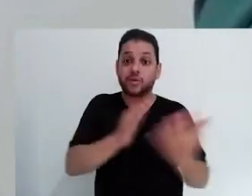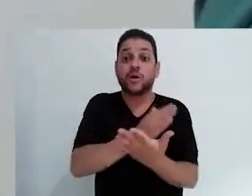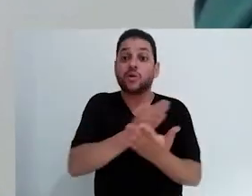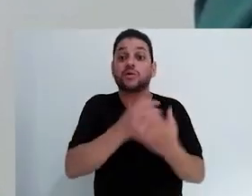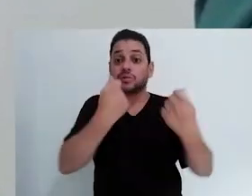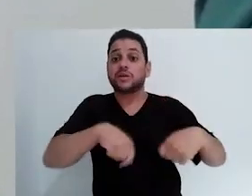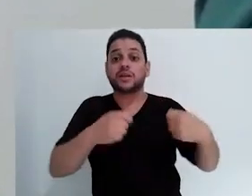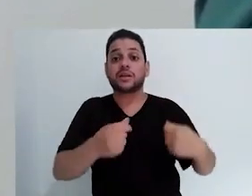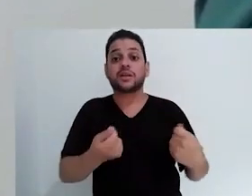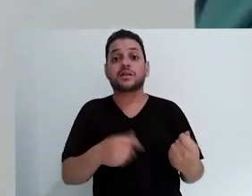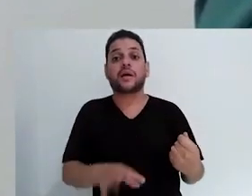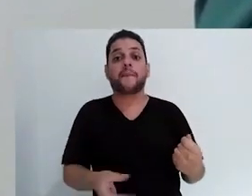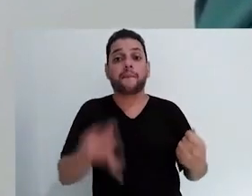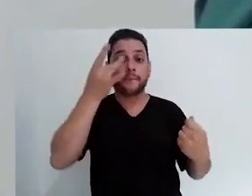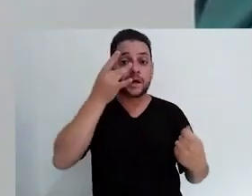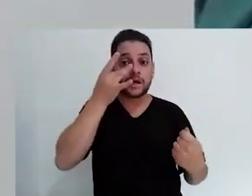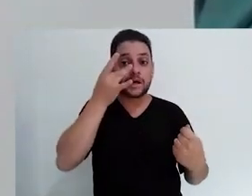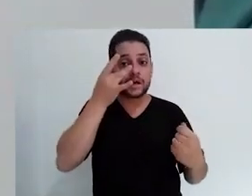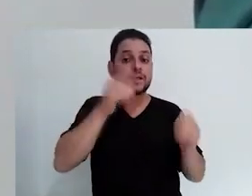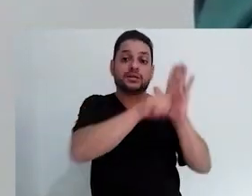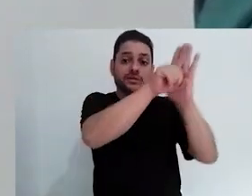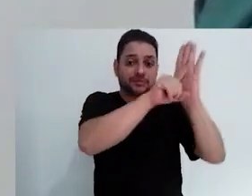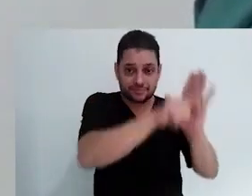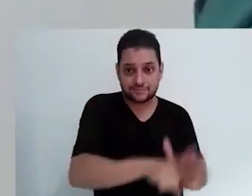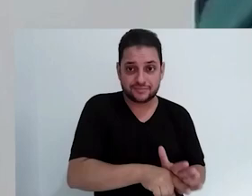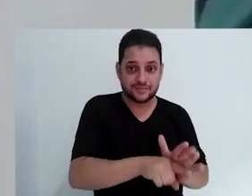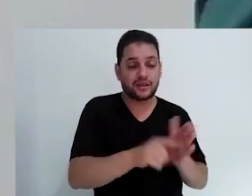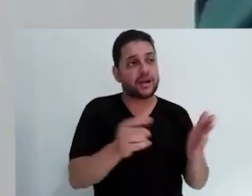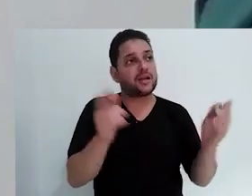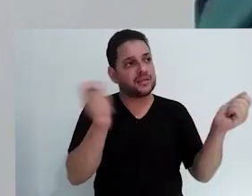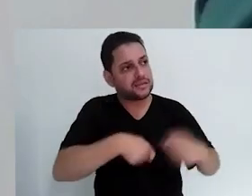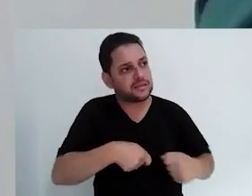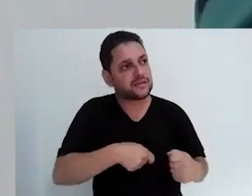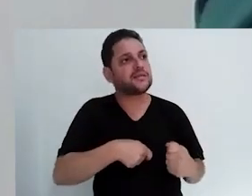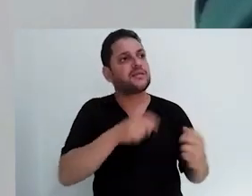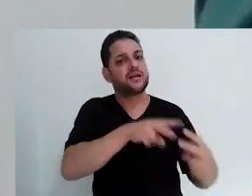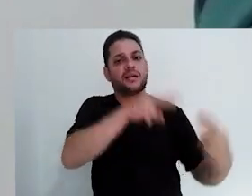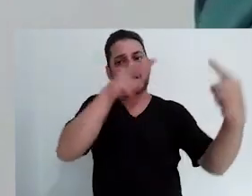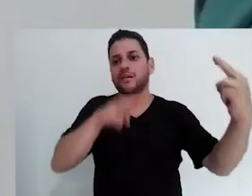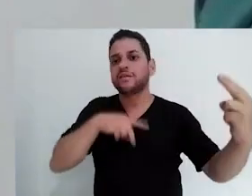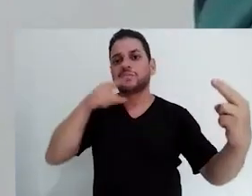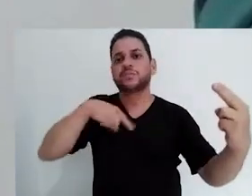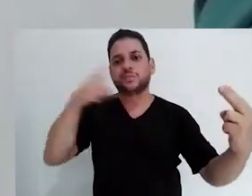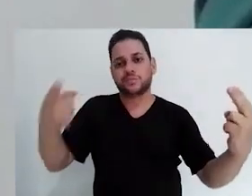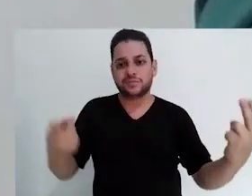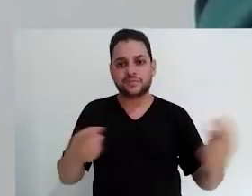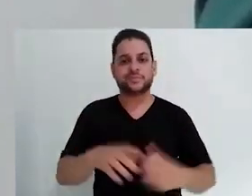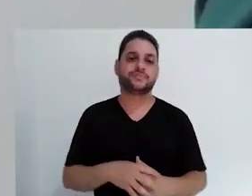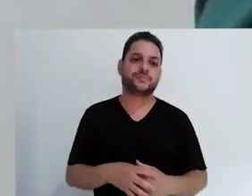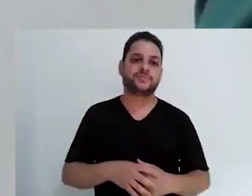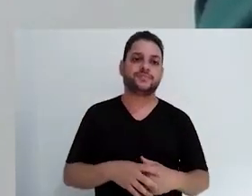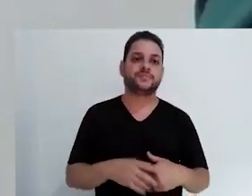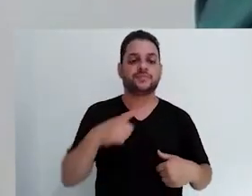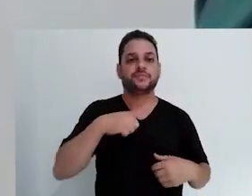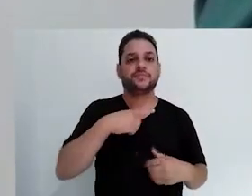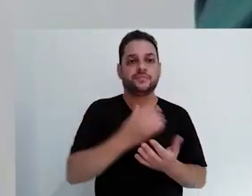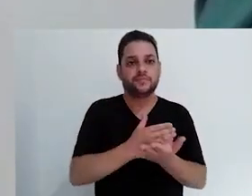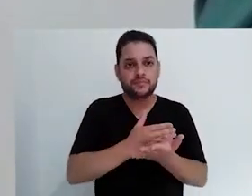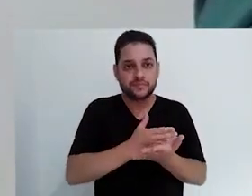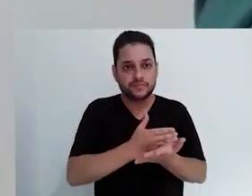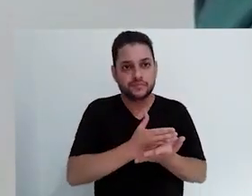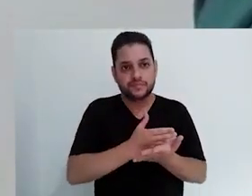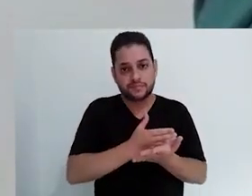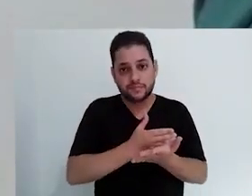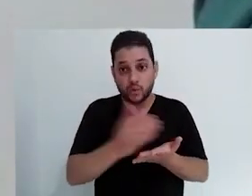vão ser possíveis de ser realizadas virtualmente. Mas tudo aquilo que a gente tira da vara de origem, da unidade de origem, consegue trazer